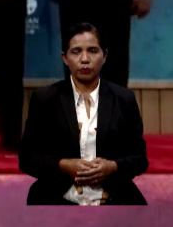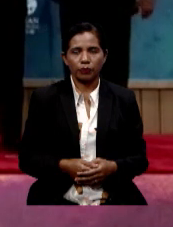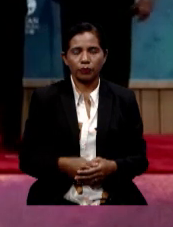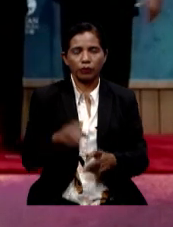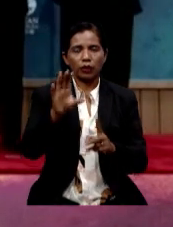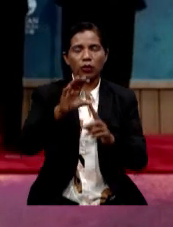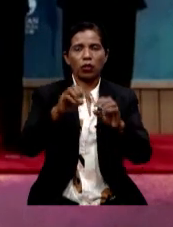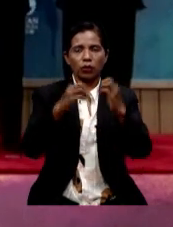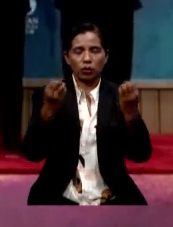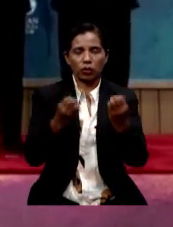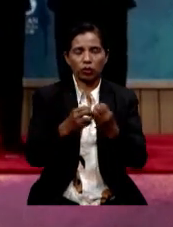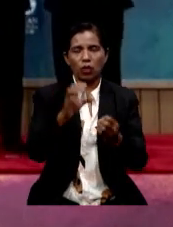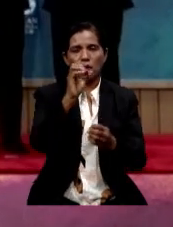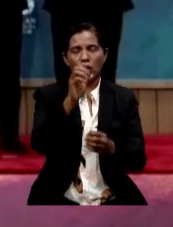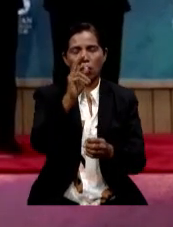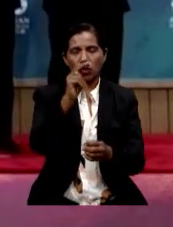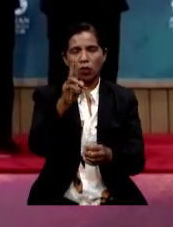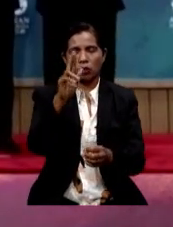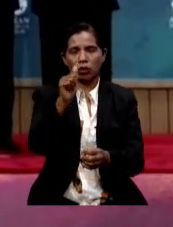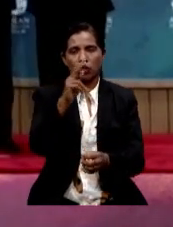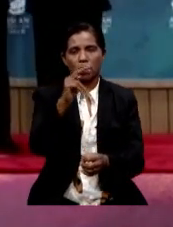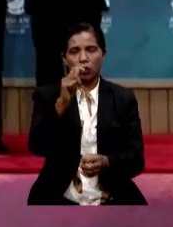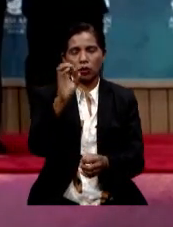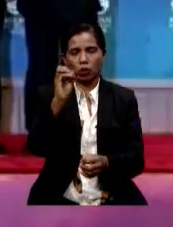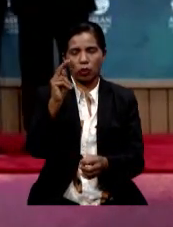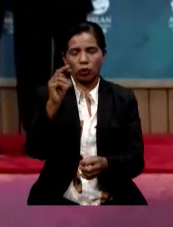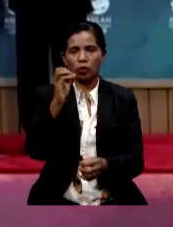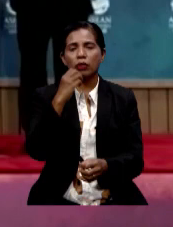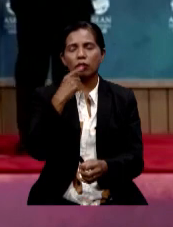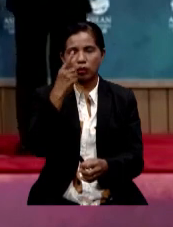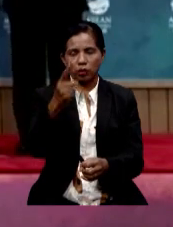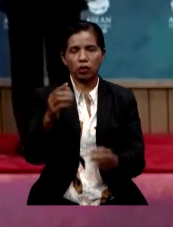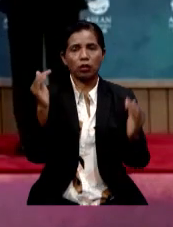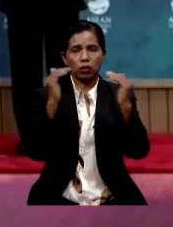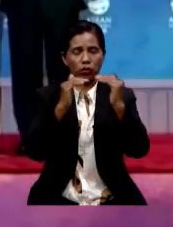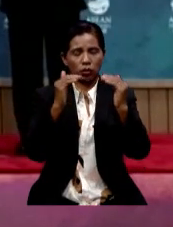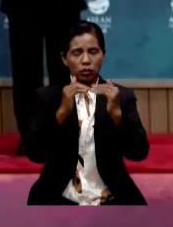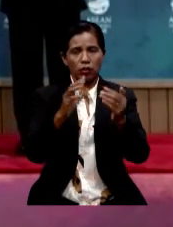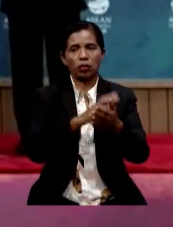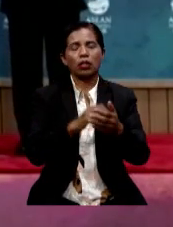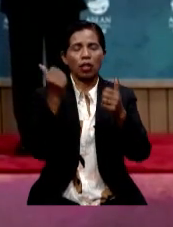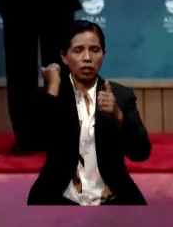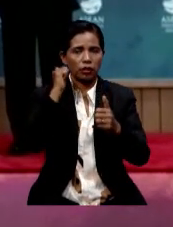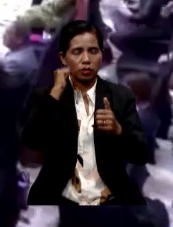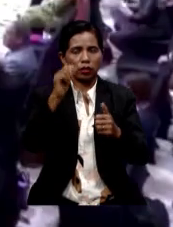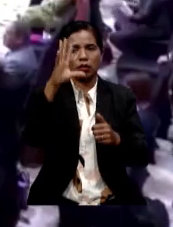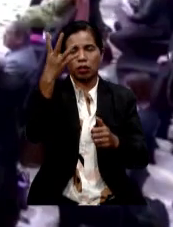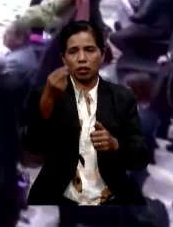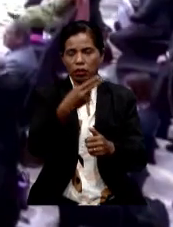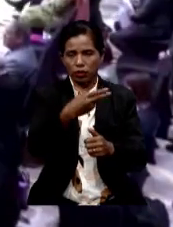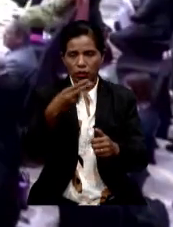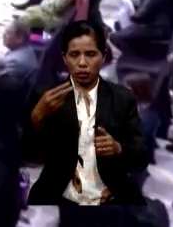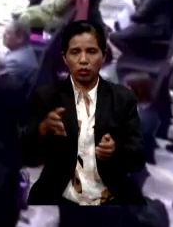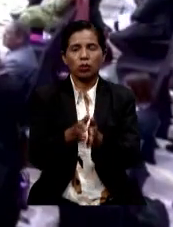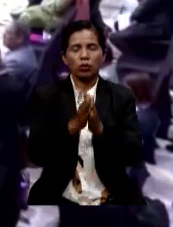Chefe da Organização Nações Unidas, António Guterres, ia no discurso de abertura durante a Cimeira ASEAN e a Jakarta, Indonésia,